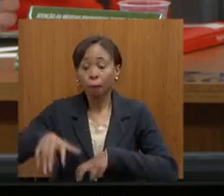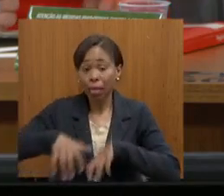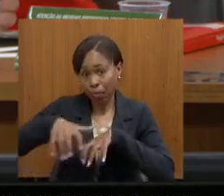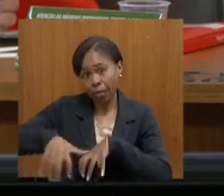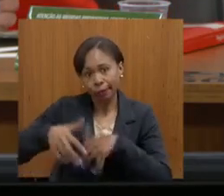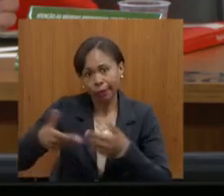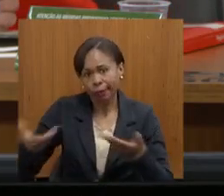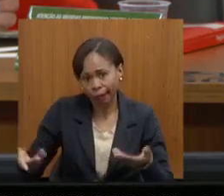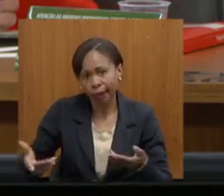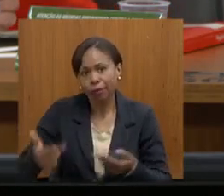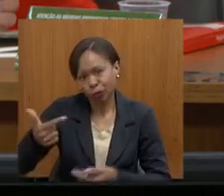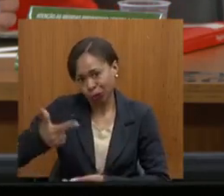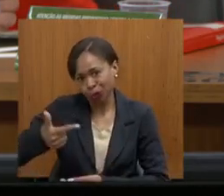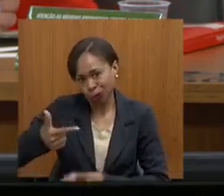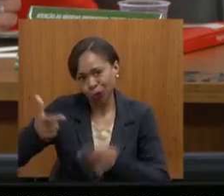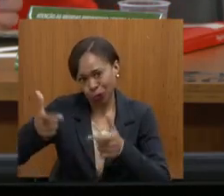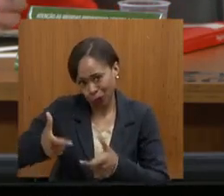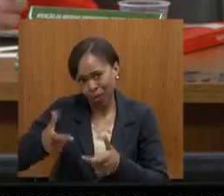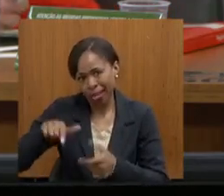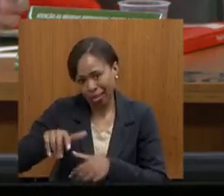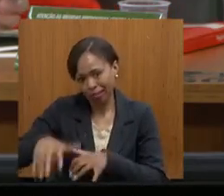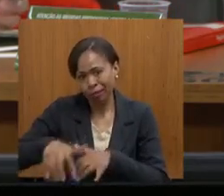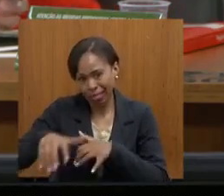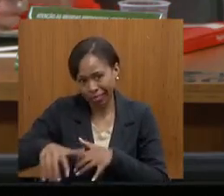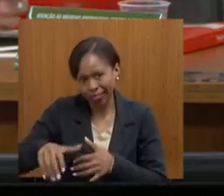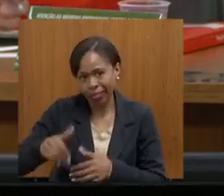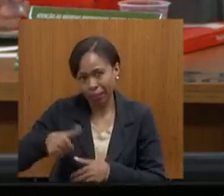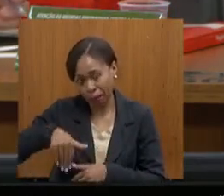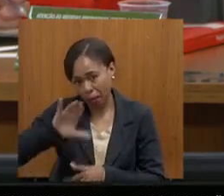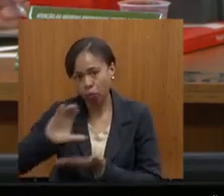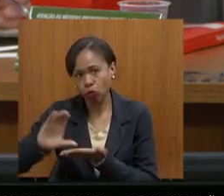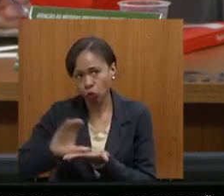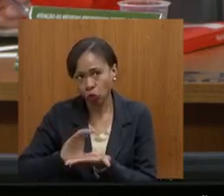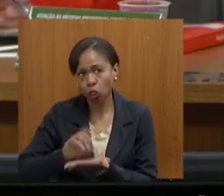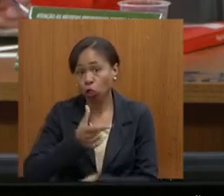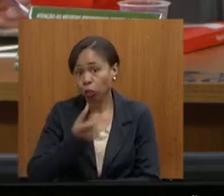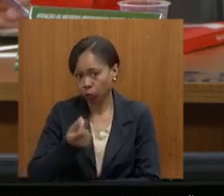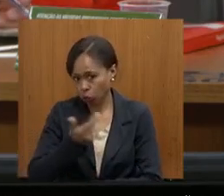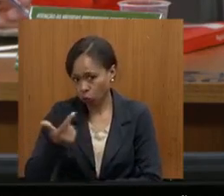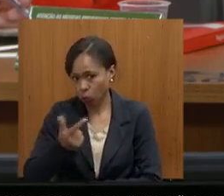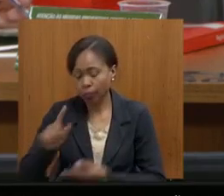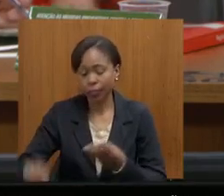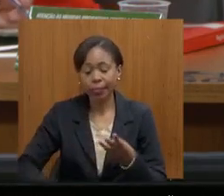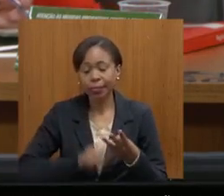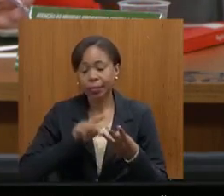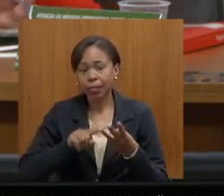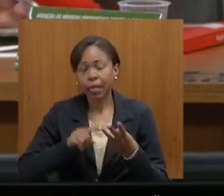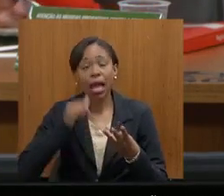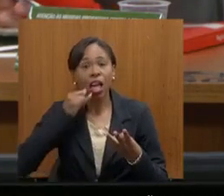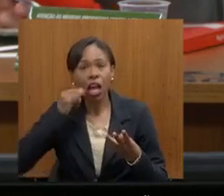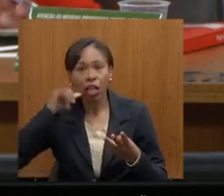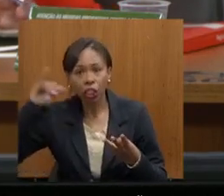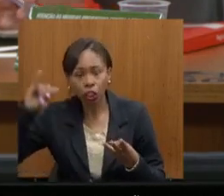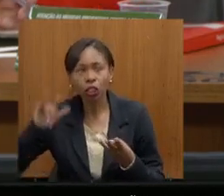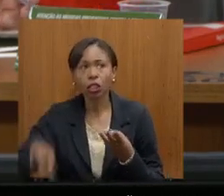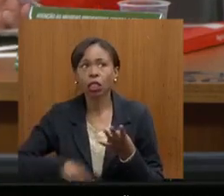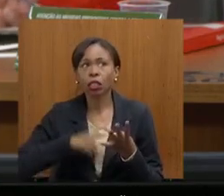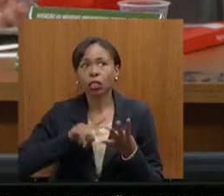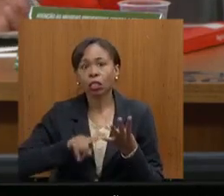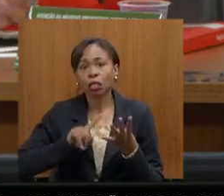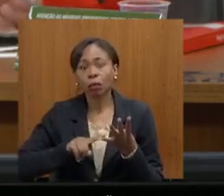obviamente em segundo lugar geração tá vindo atrás da em 2022 depois vem a energia